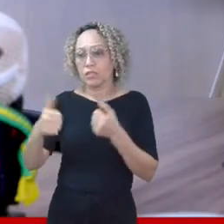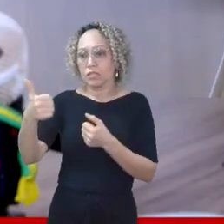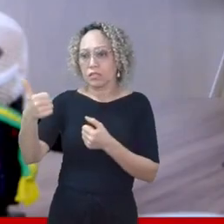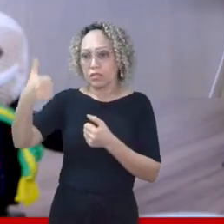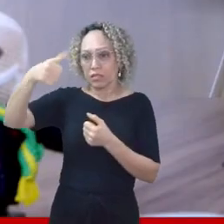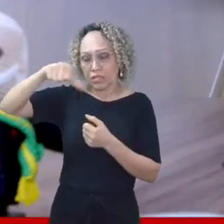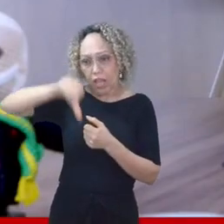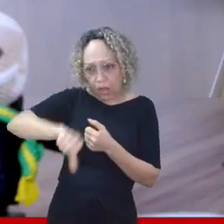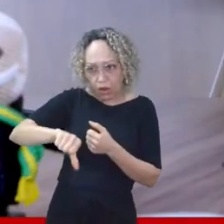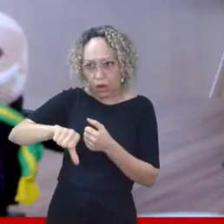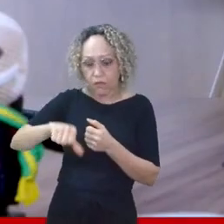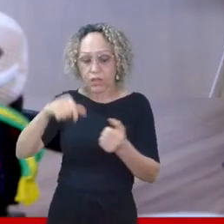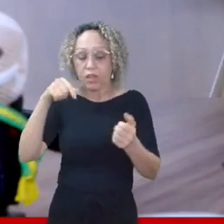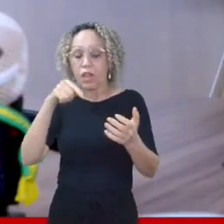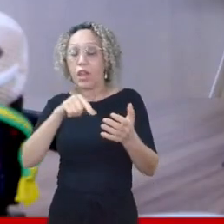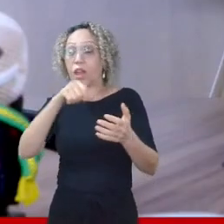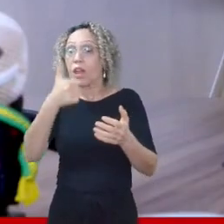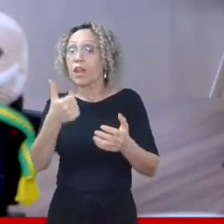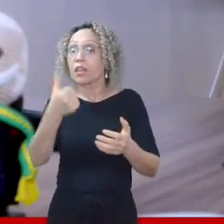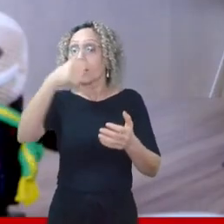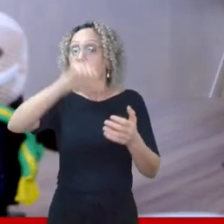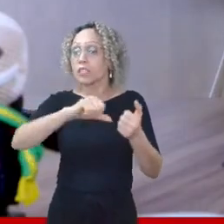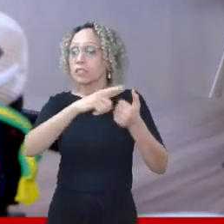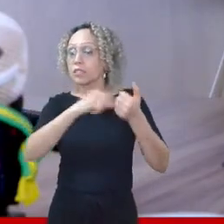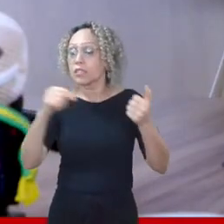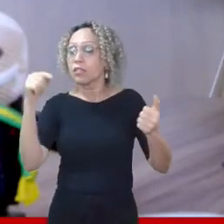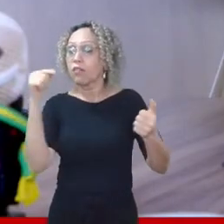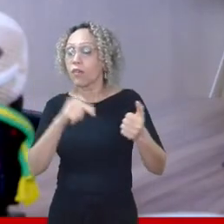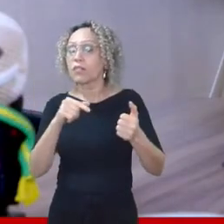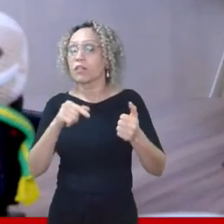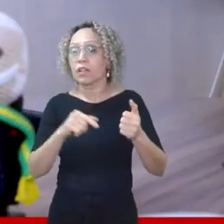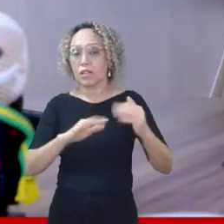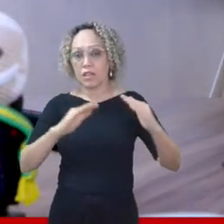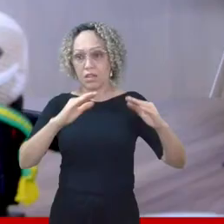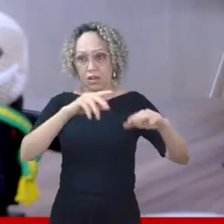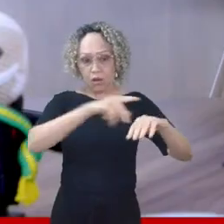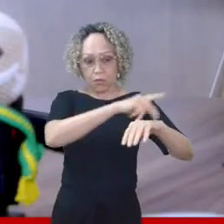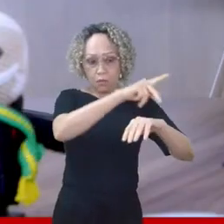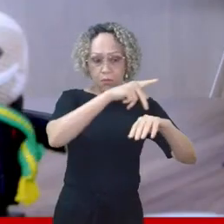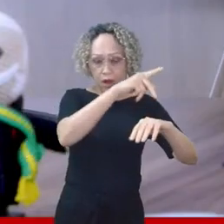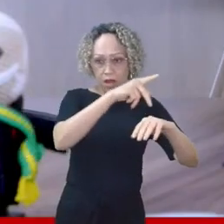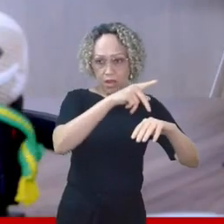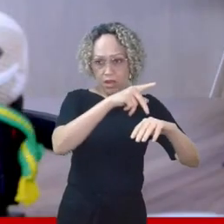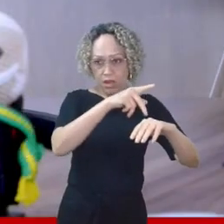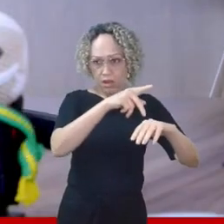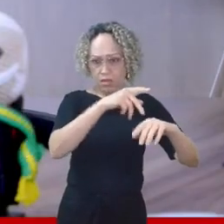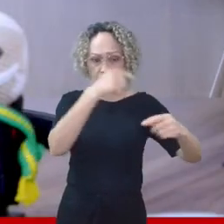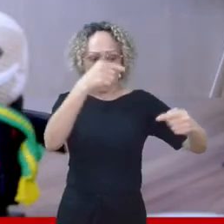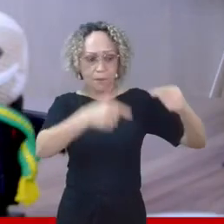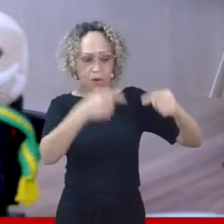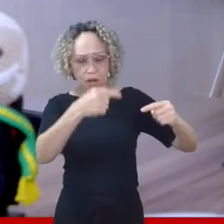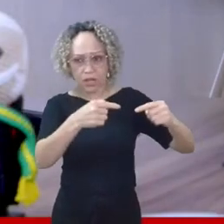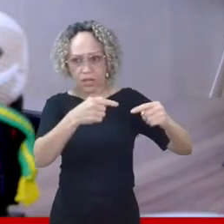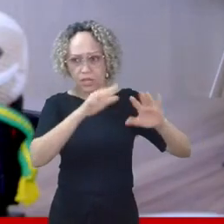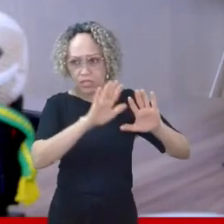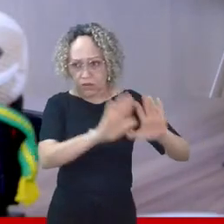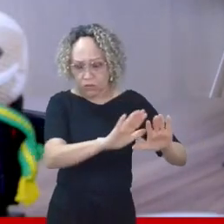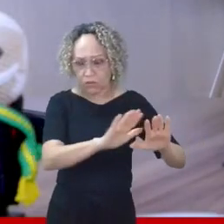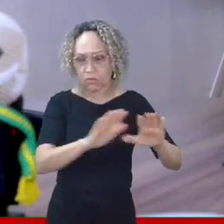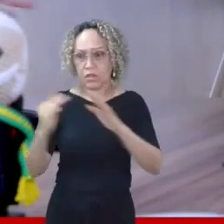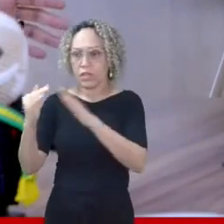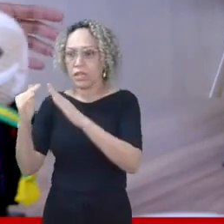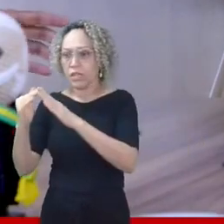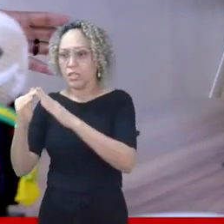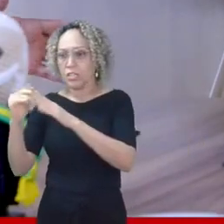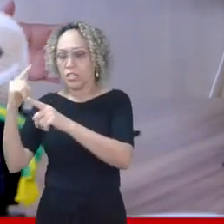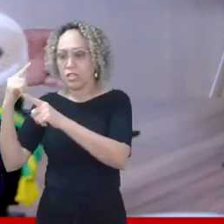a separação do Estado e da igreja, da religião. Eu acho que são os basilares, né? Hoje,